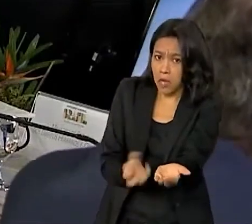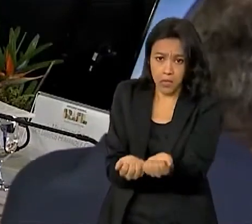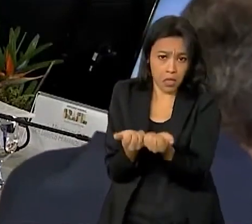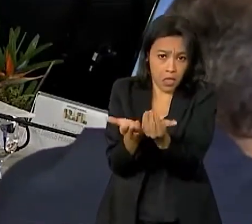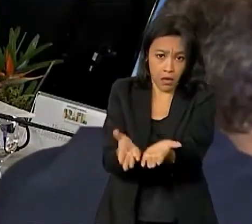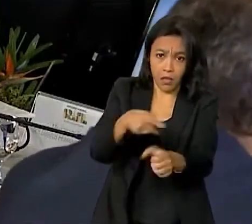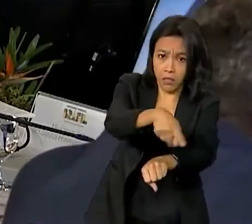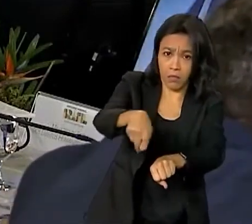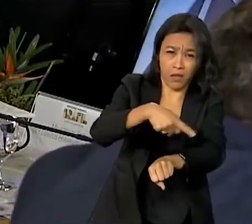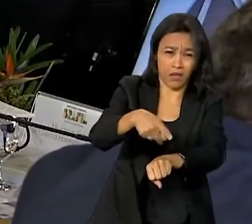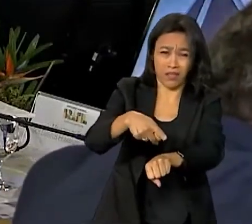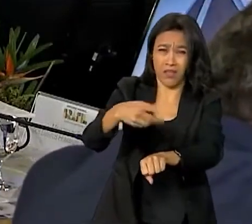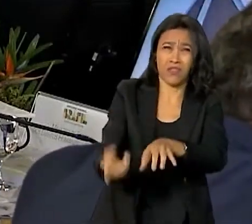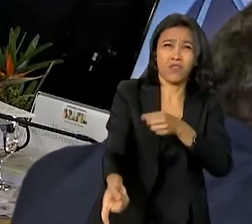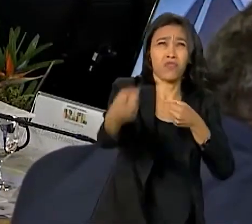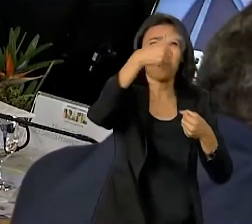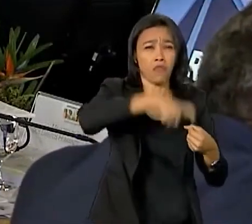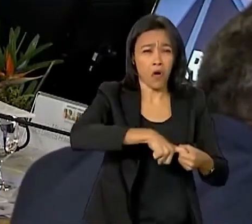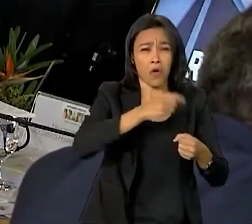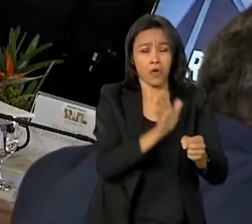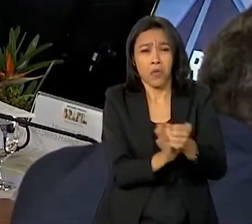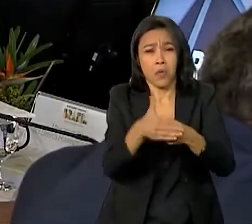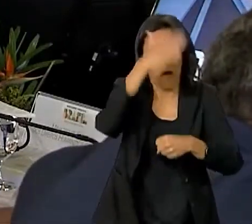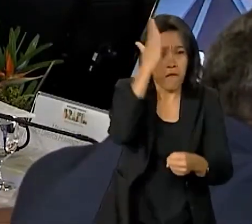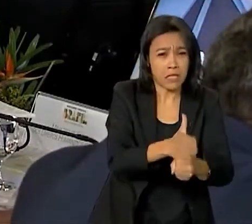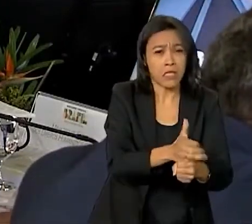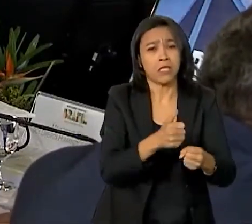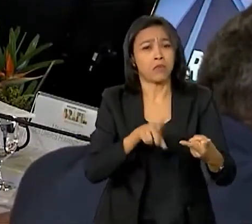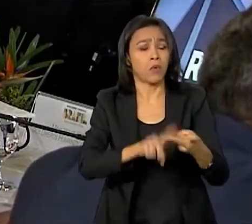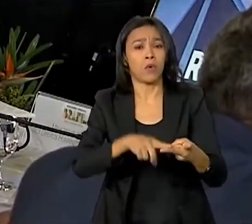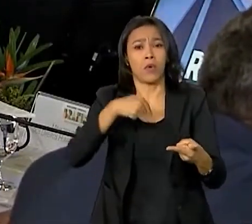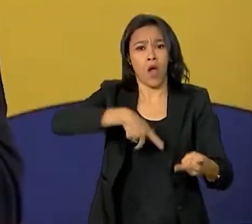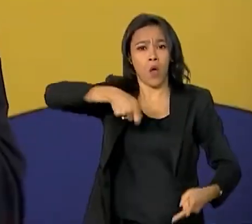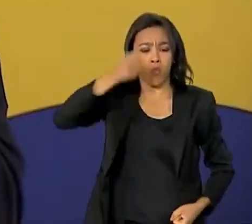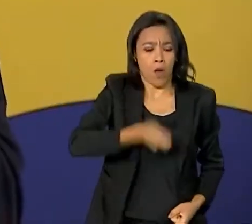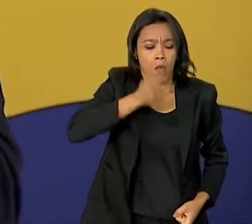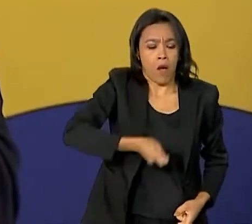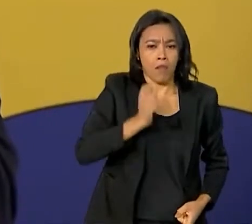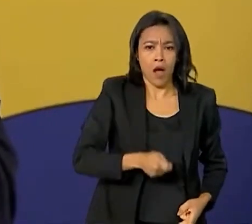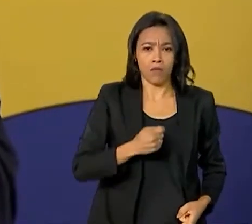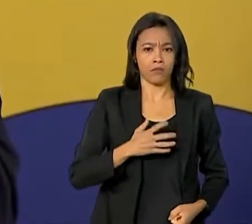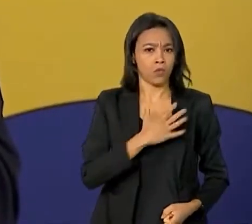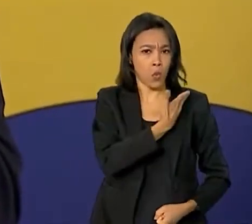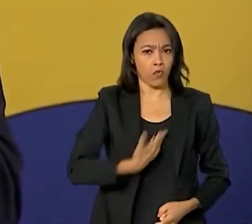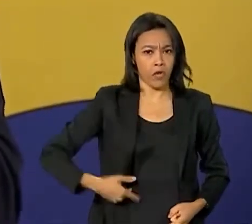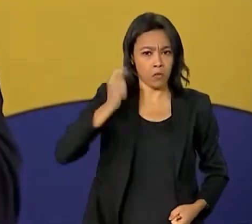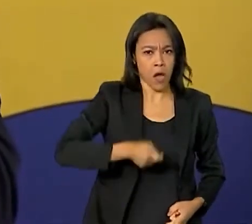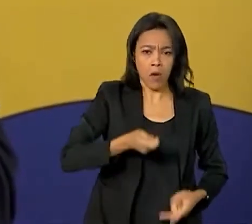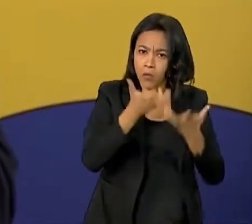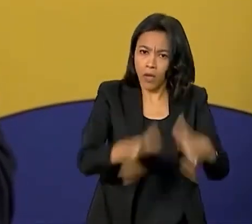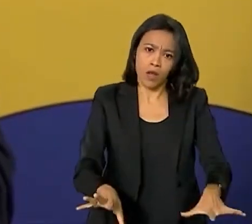esse país de volta ao neofascismo, ao neonazismo, ao autoritarismo. Nós queremos entregar esse país com